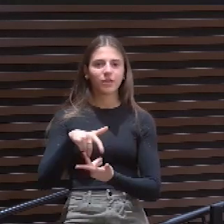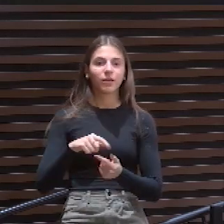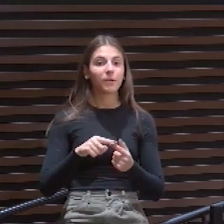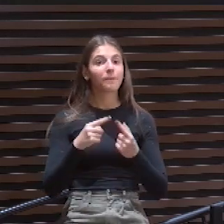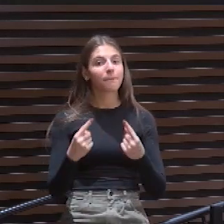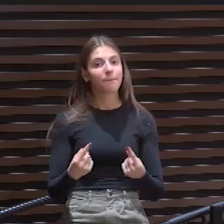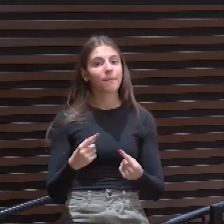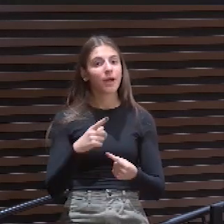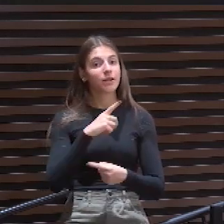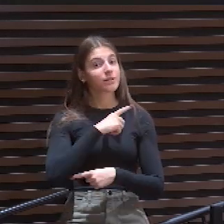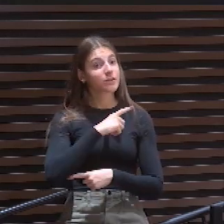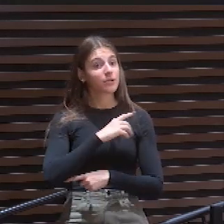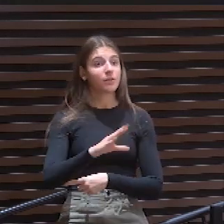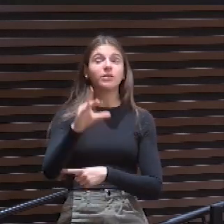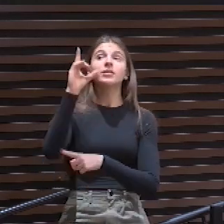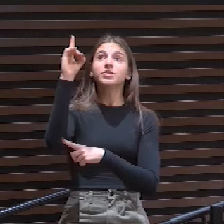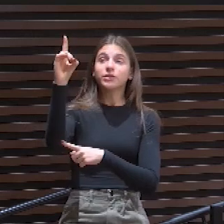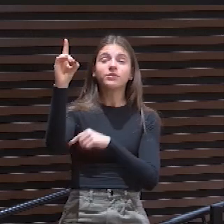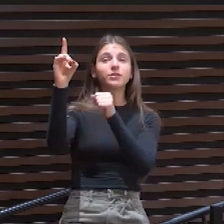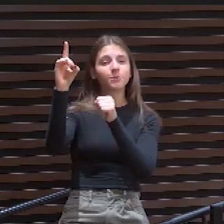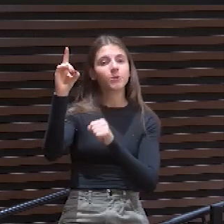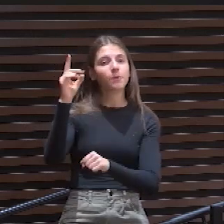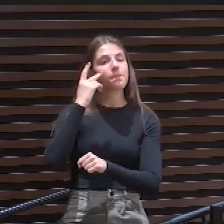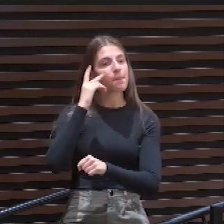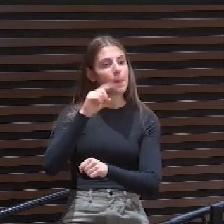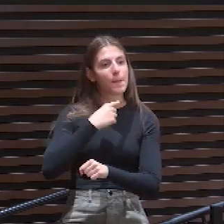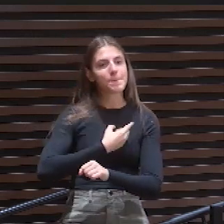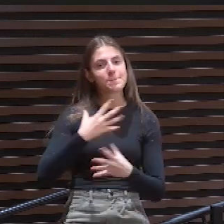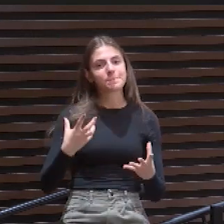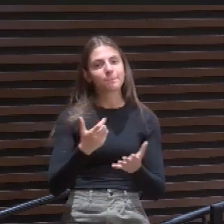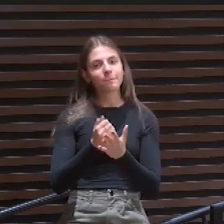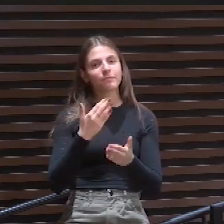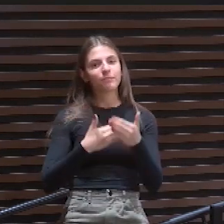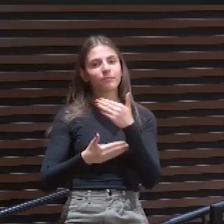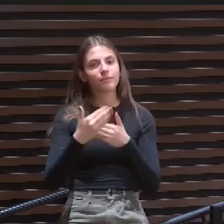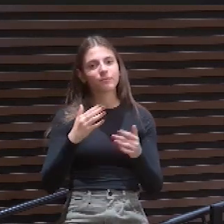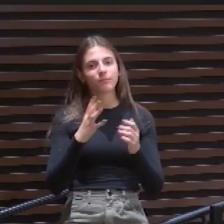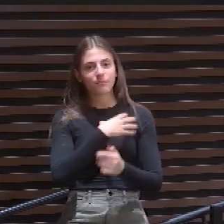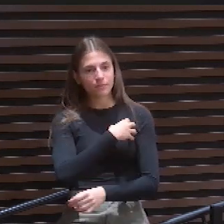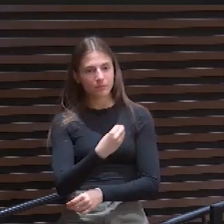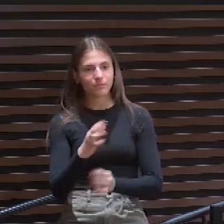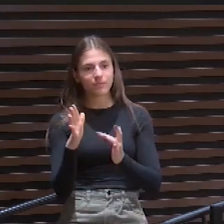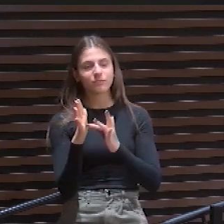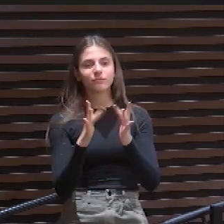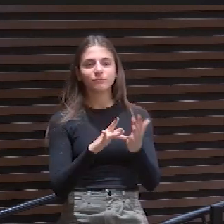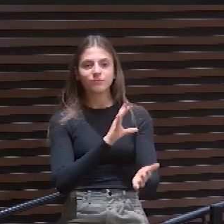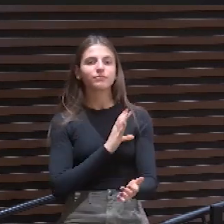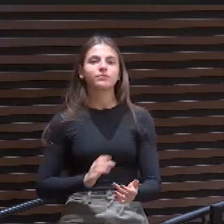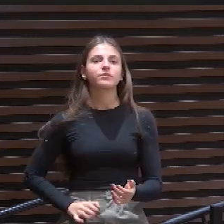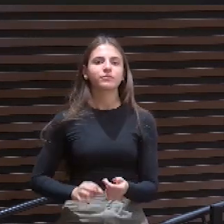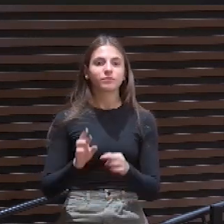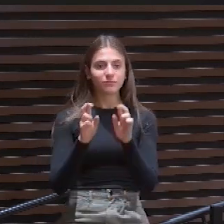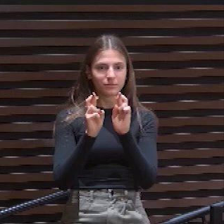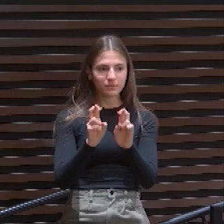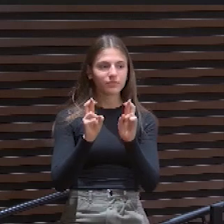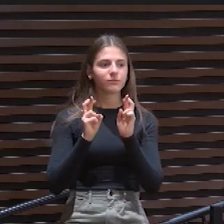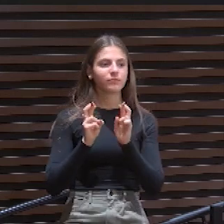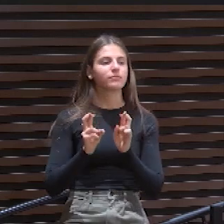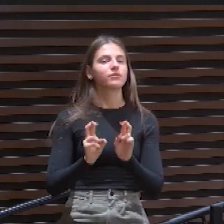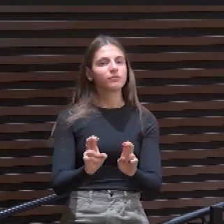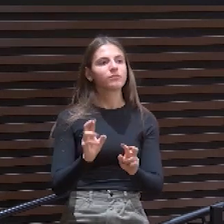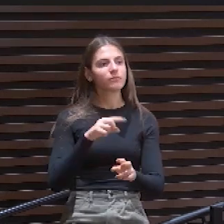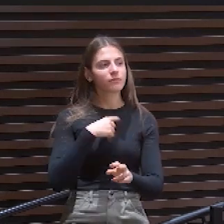naquele que é poderoso para nos salvar por meio do seu Filho, Jesus Cristo, a esperança de